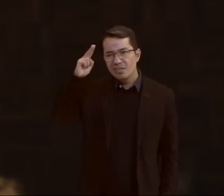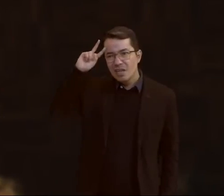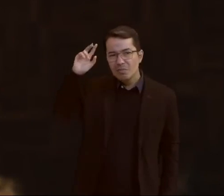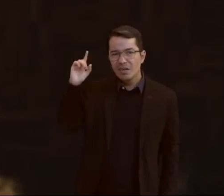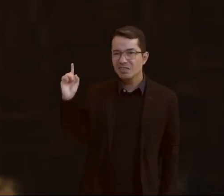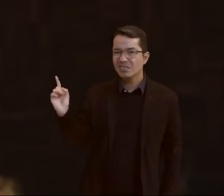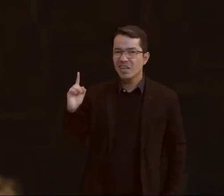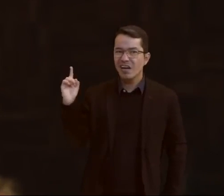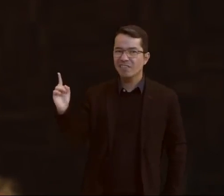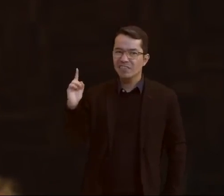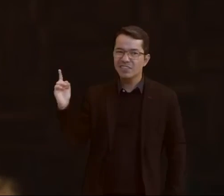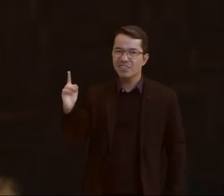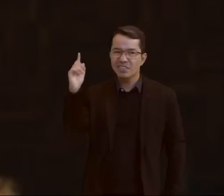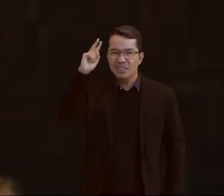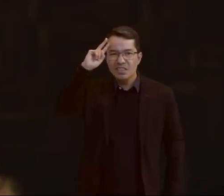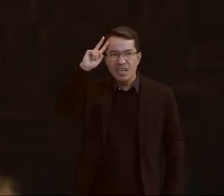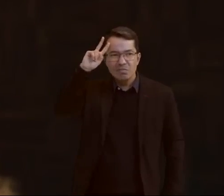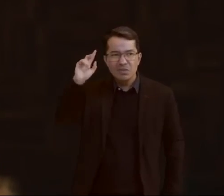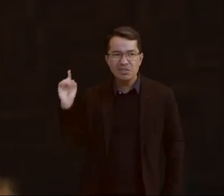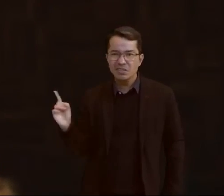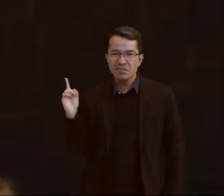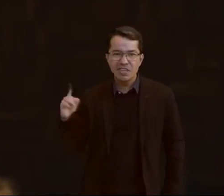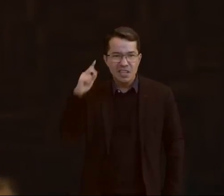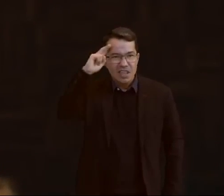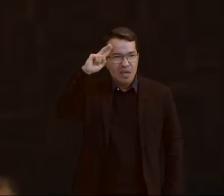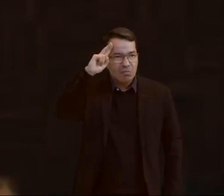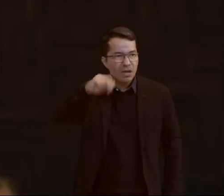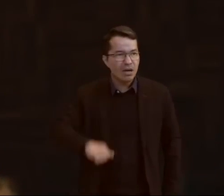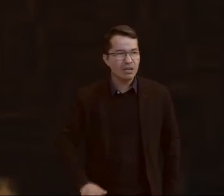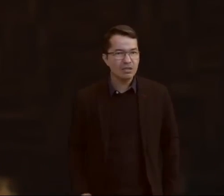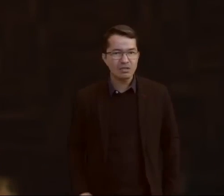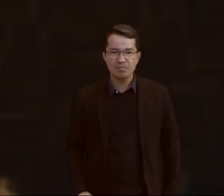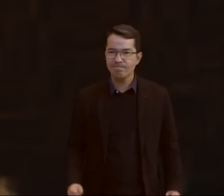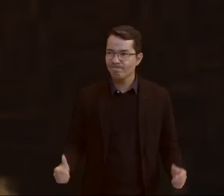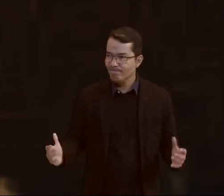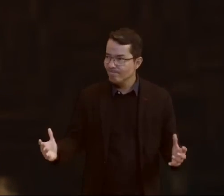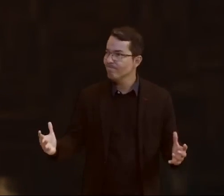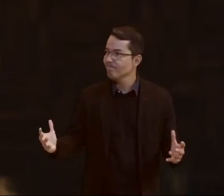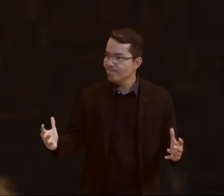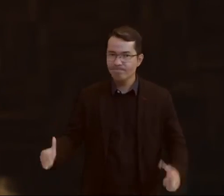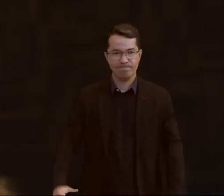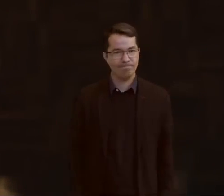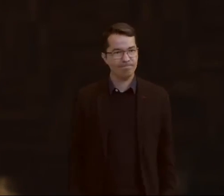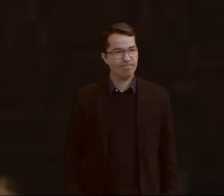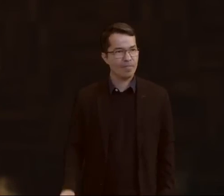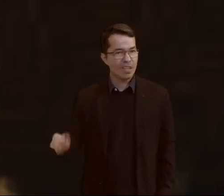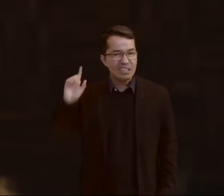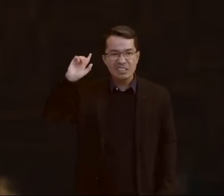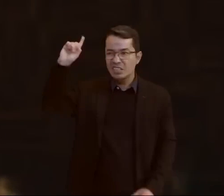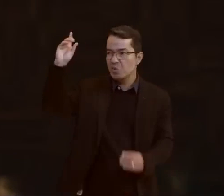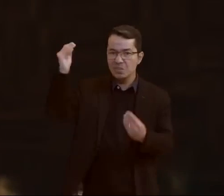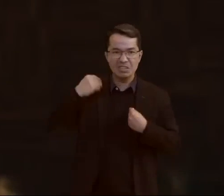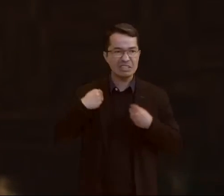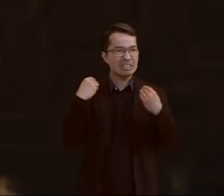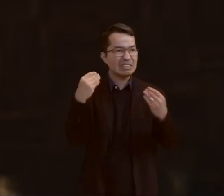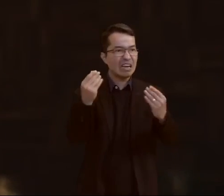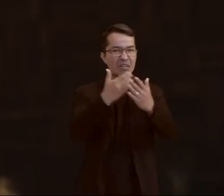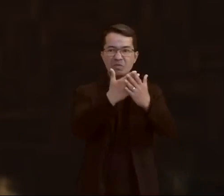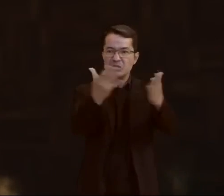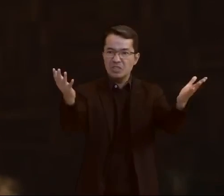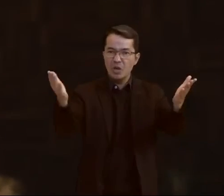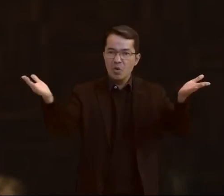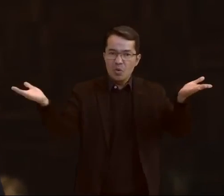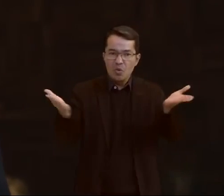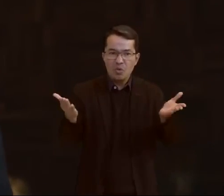o cajado dele. E foram para enfrentar um gigante de mais de 3 metros. Com couraça, a lança,